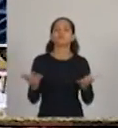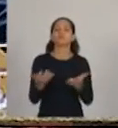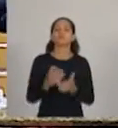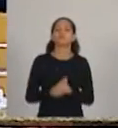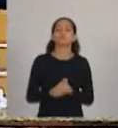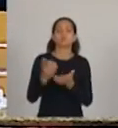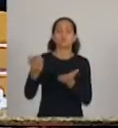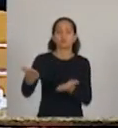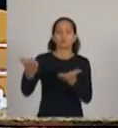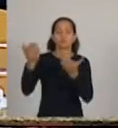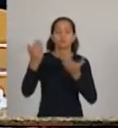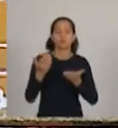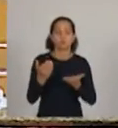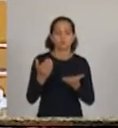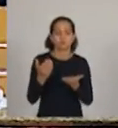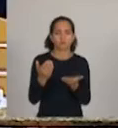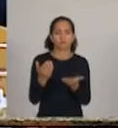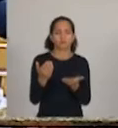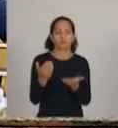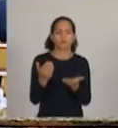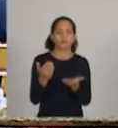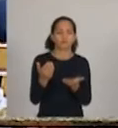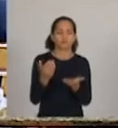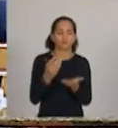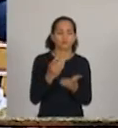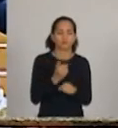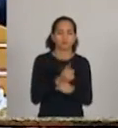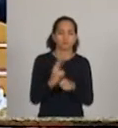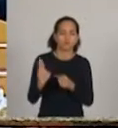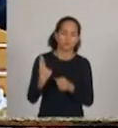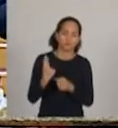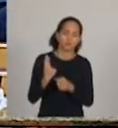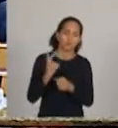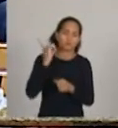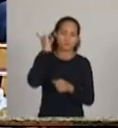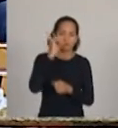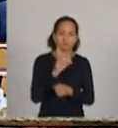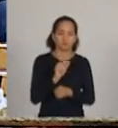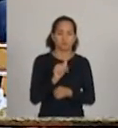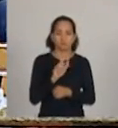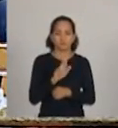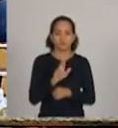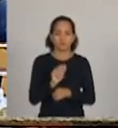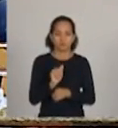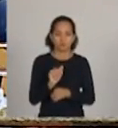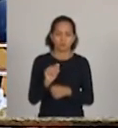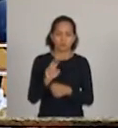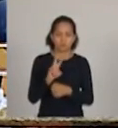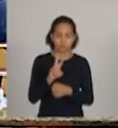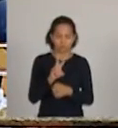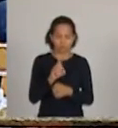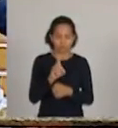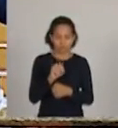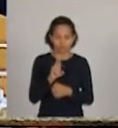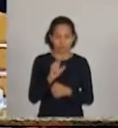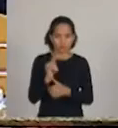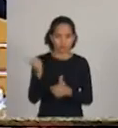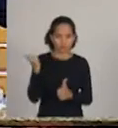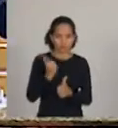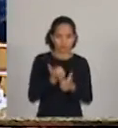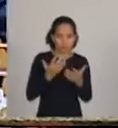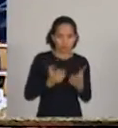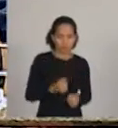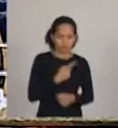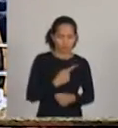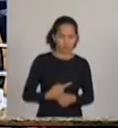eu convido ele, doutor Dari Pagung, para que possa assumir a presidência nesse momento. E também